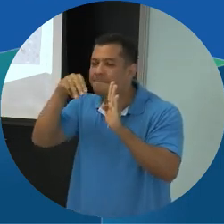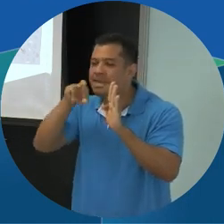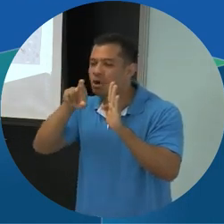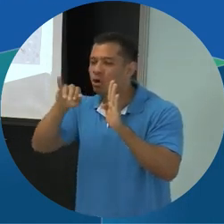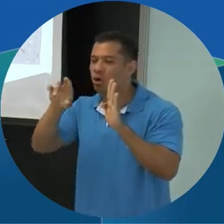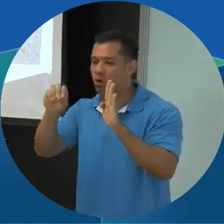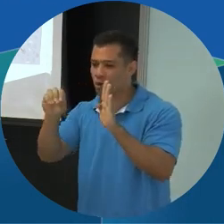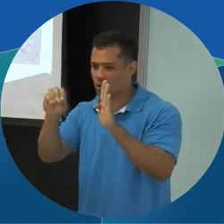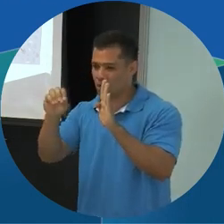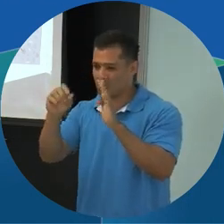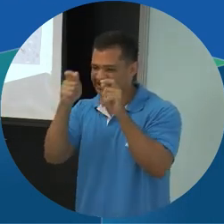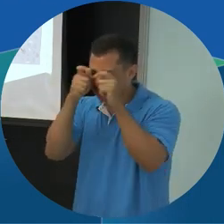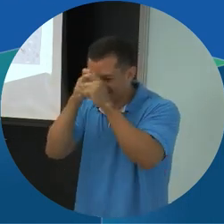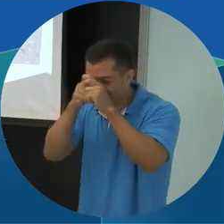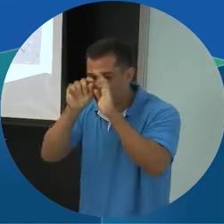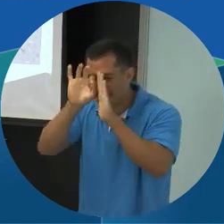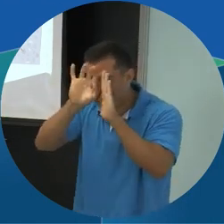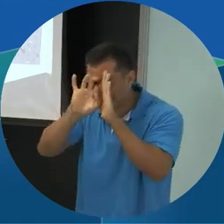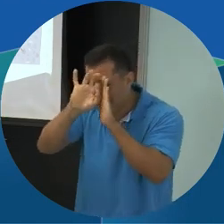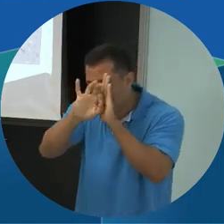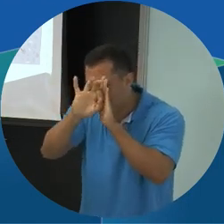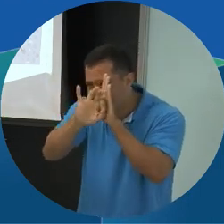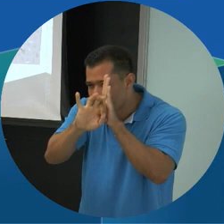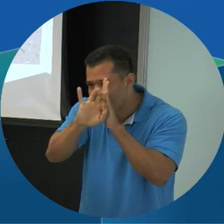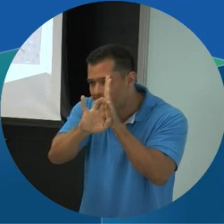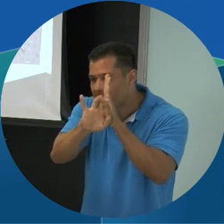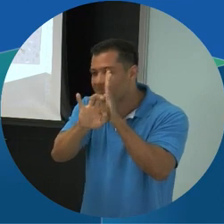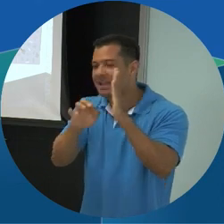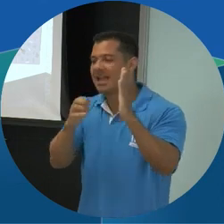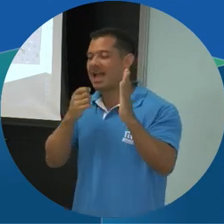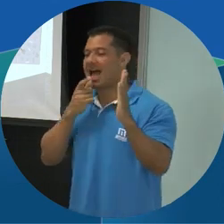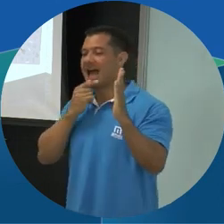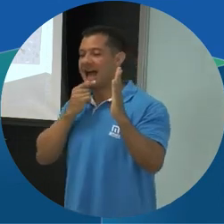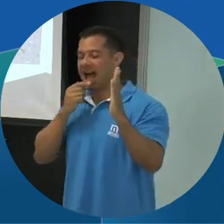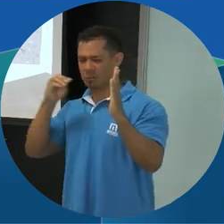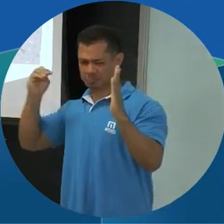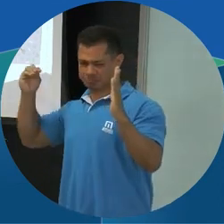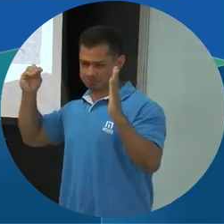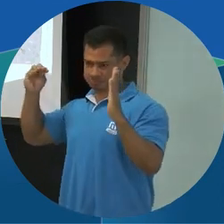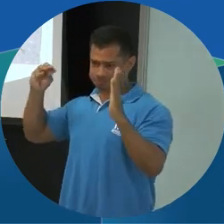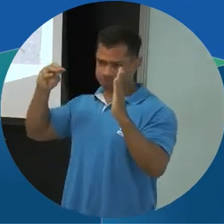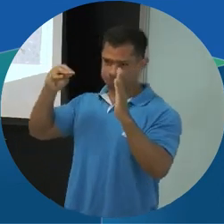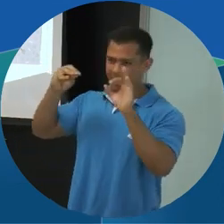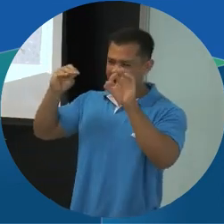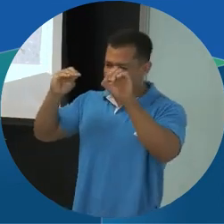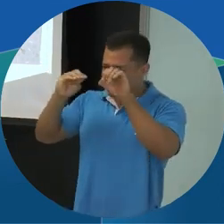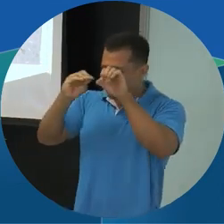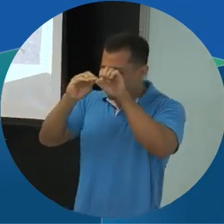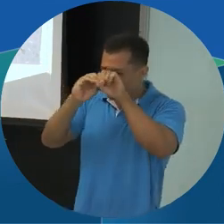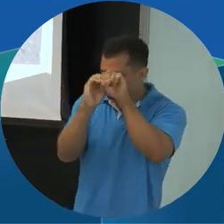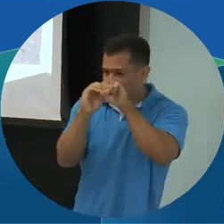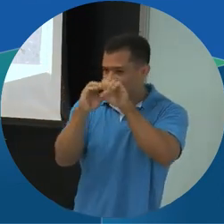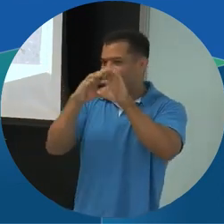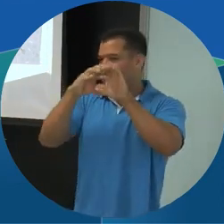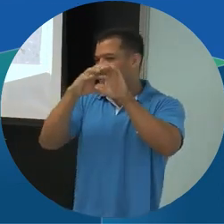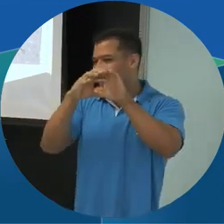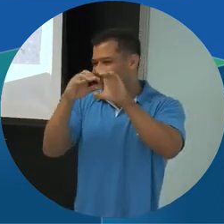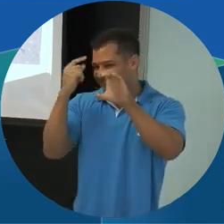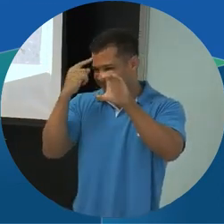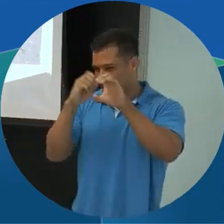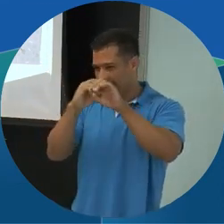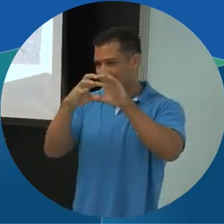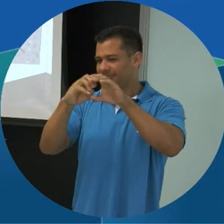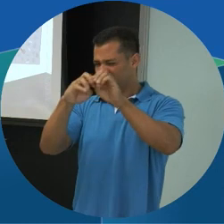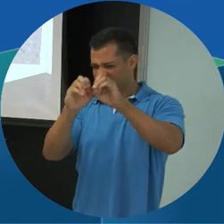A depender da profundidade que a gente tiver que trabalhar, a gente vai fazer emprego de ferramentas ou variações